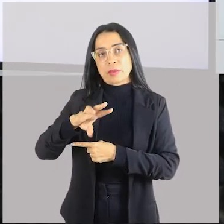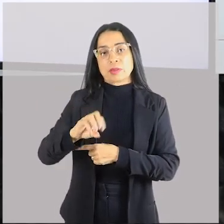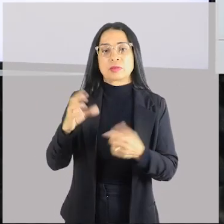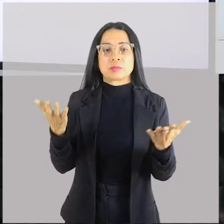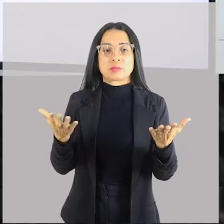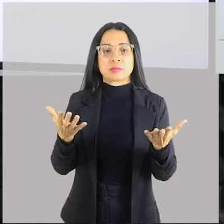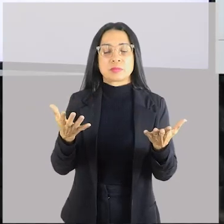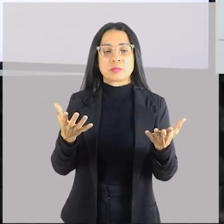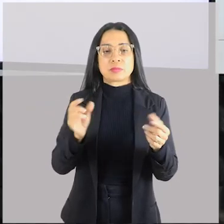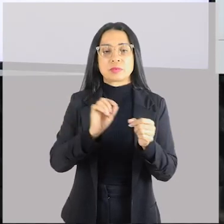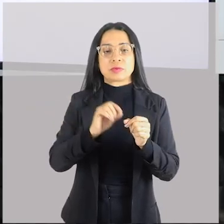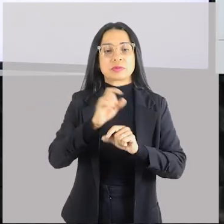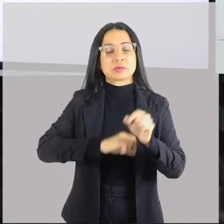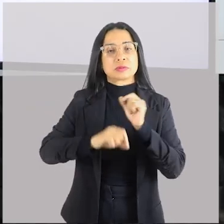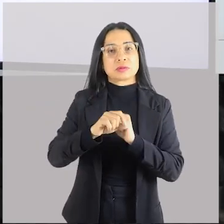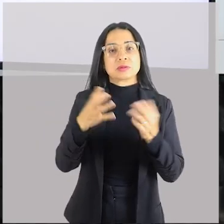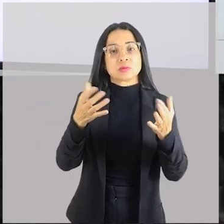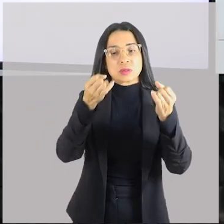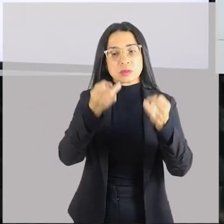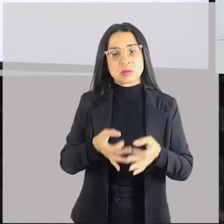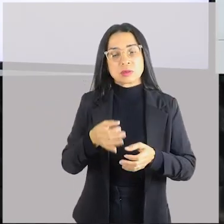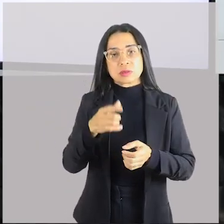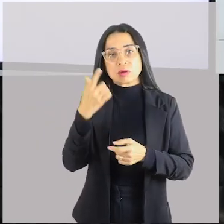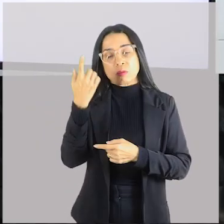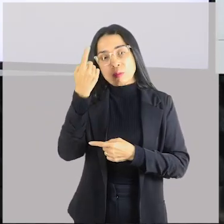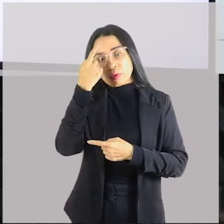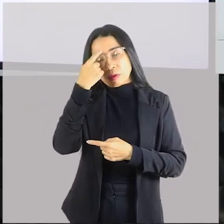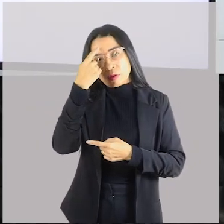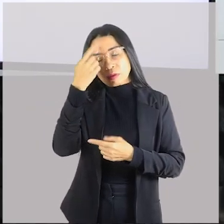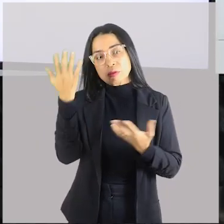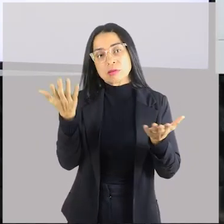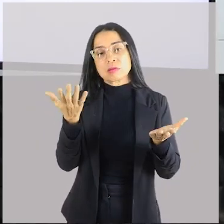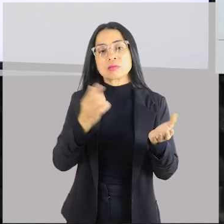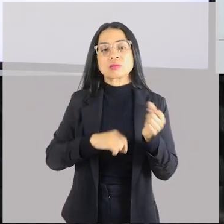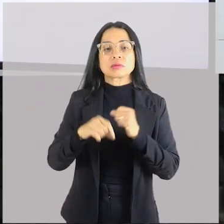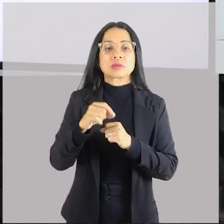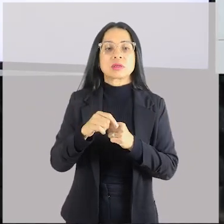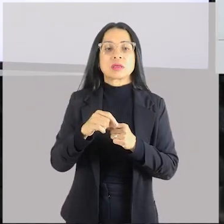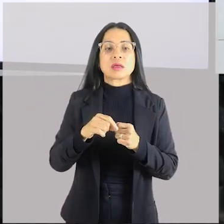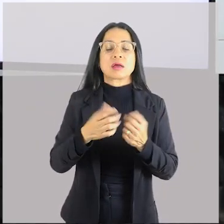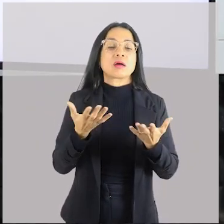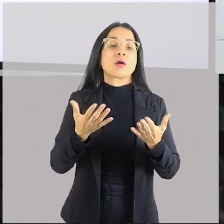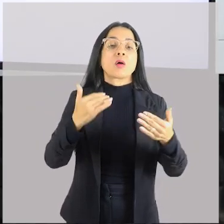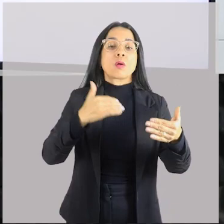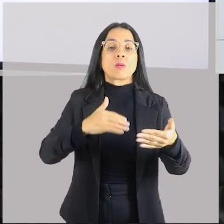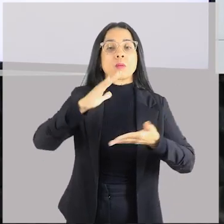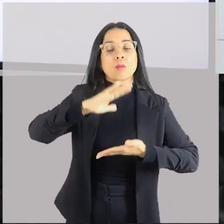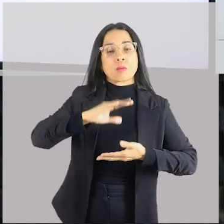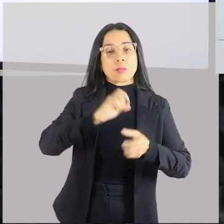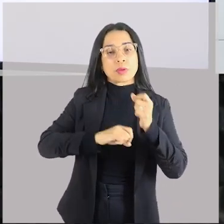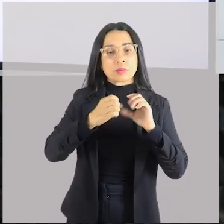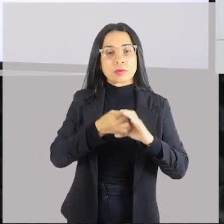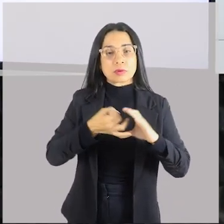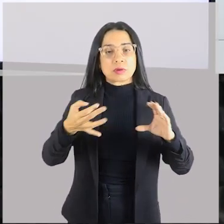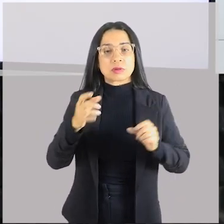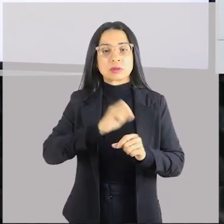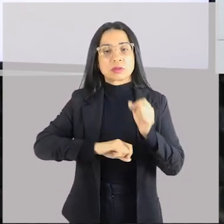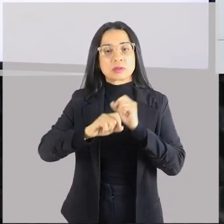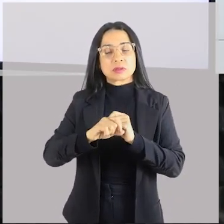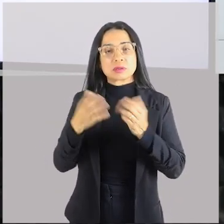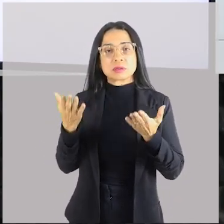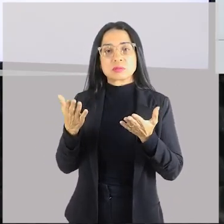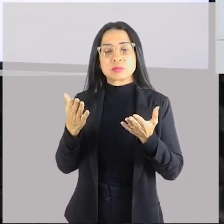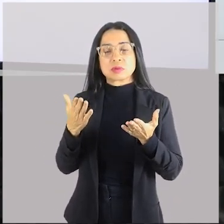essa lavagem cerebral para vocês terem uma noção o Cub é a primeira caracteriza pela eh incorporação de um